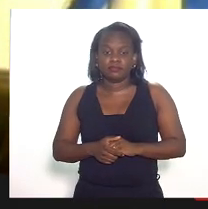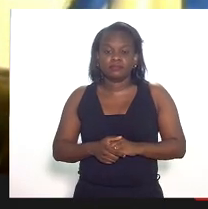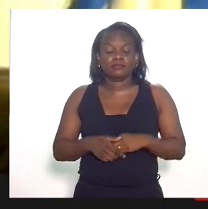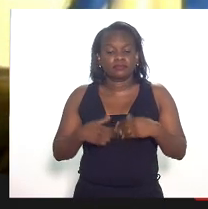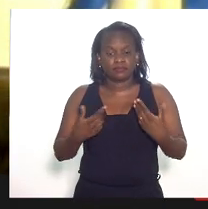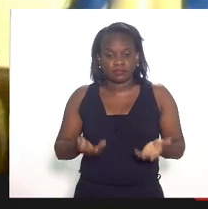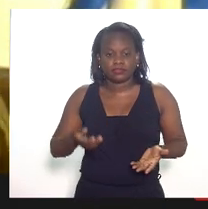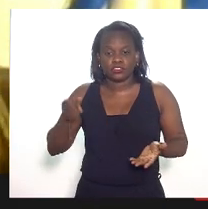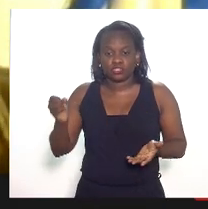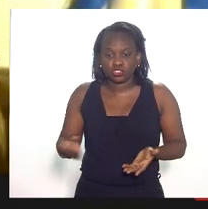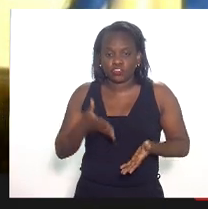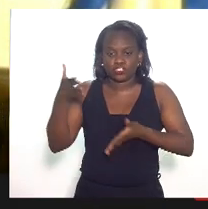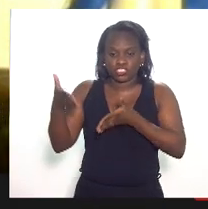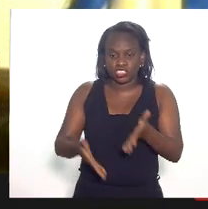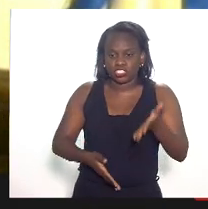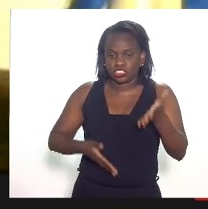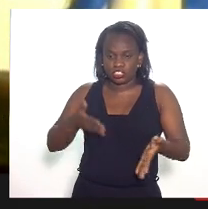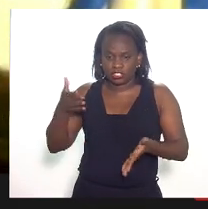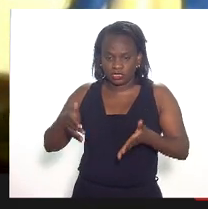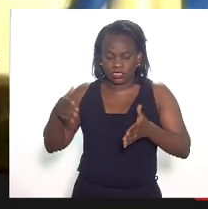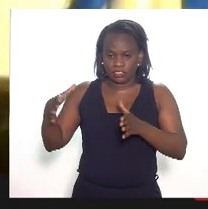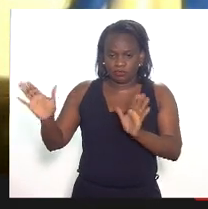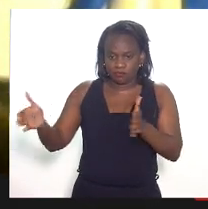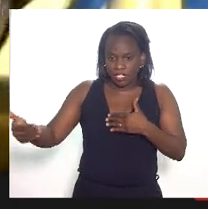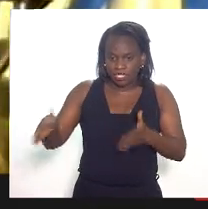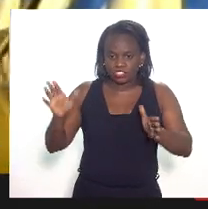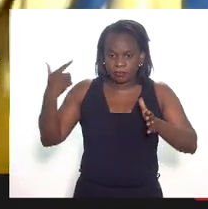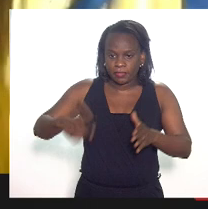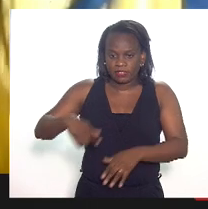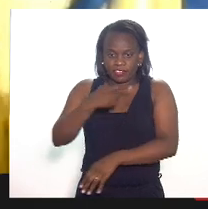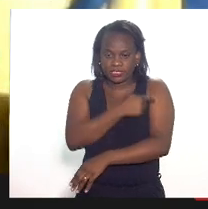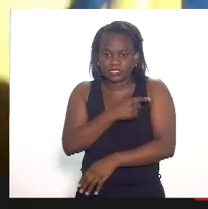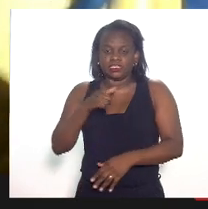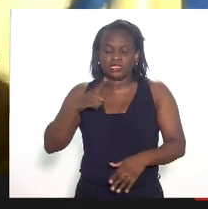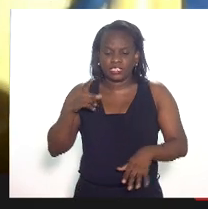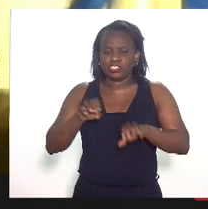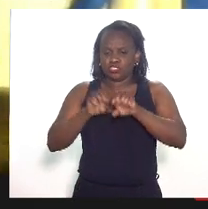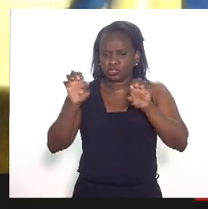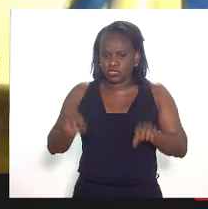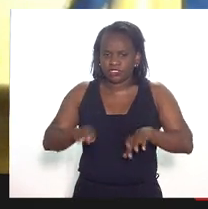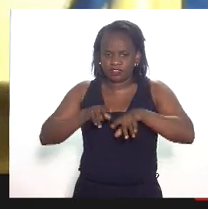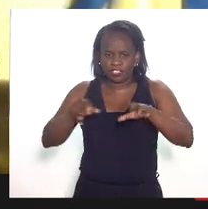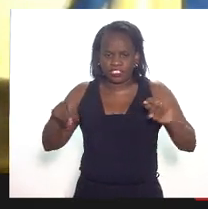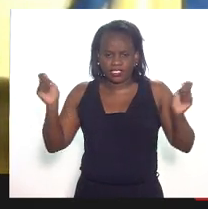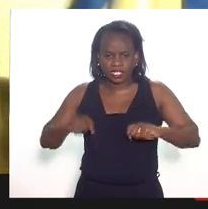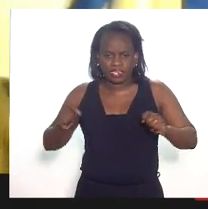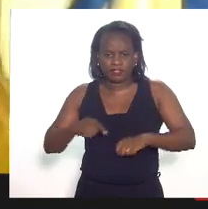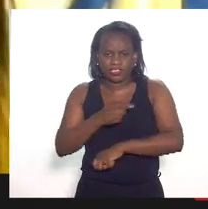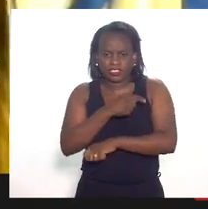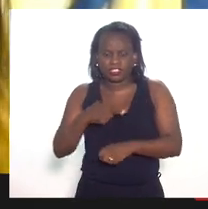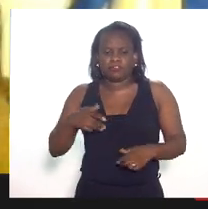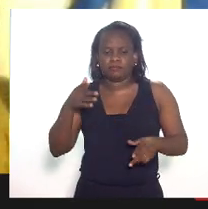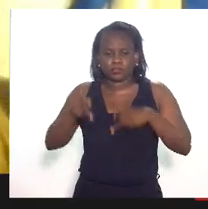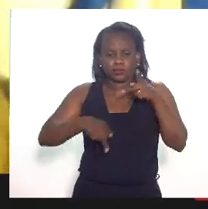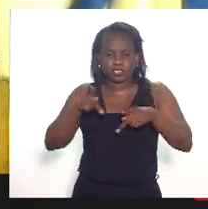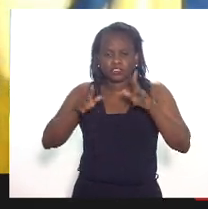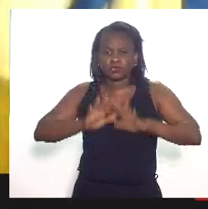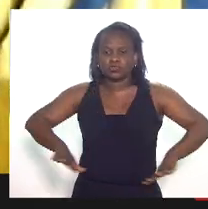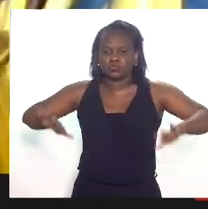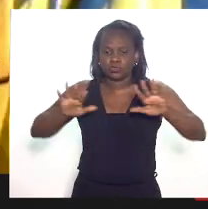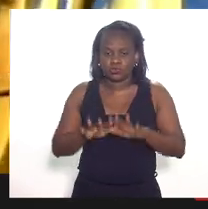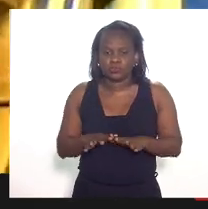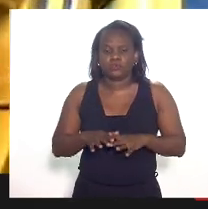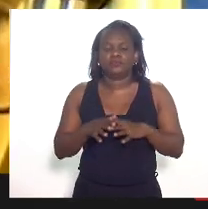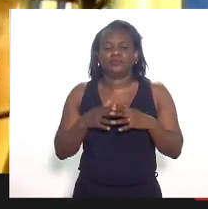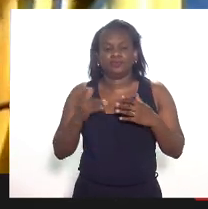enxergando novas remessas, a gente está super estruturado para vacinar aí em massa a população.